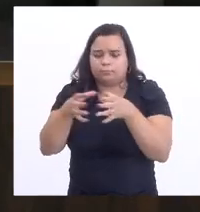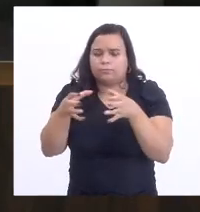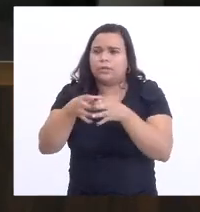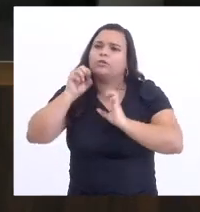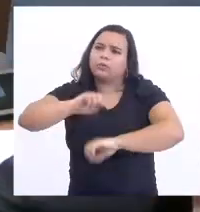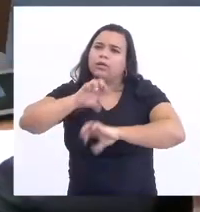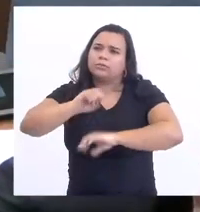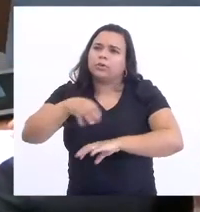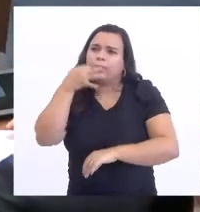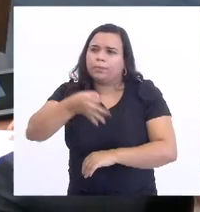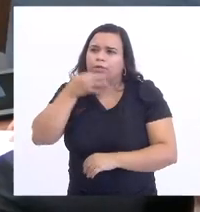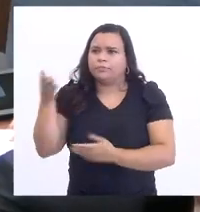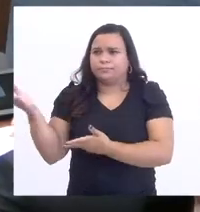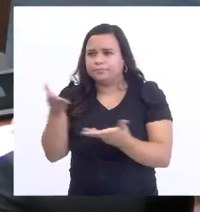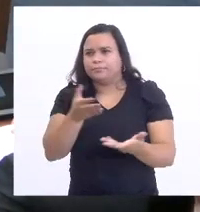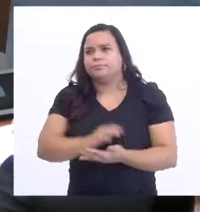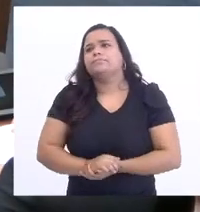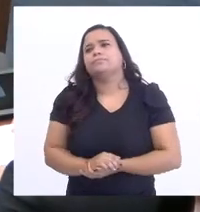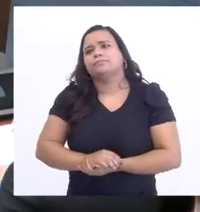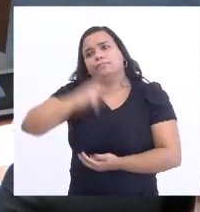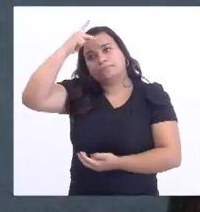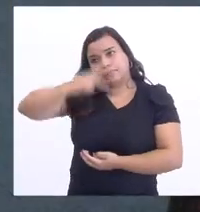favor. Senhor presidente,